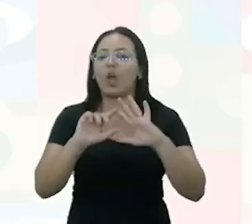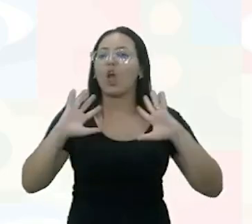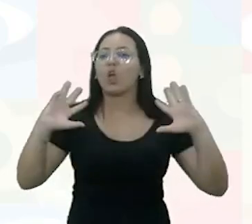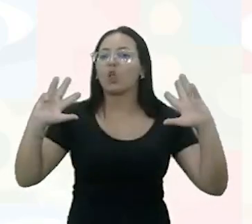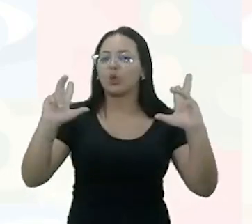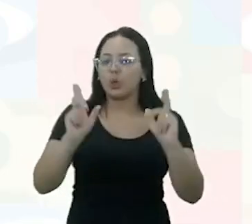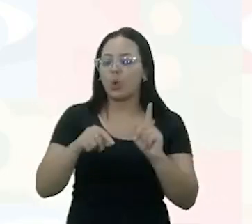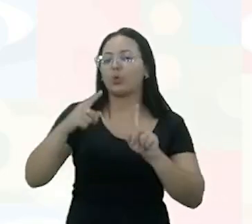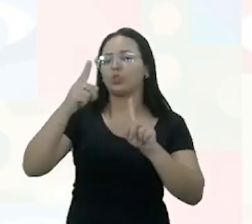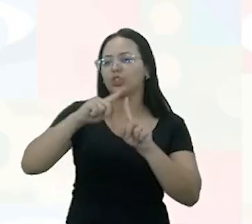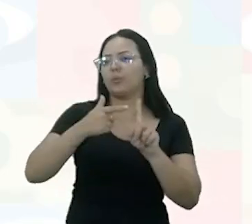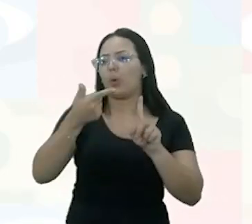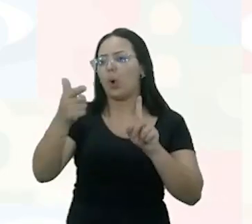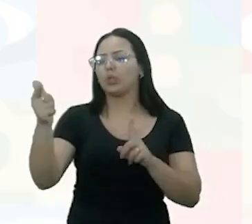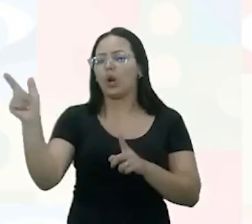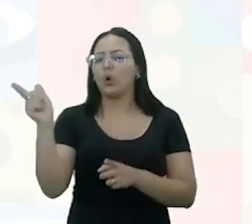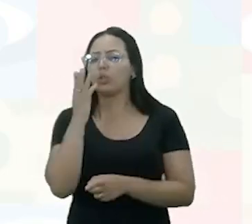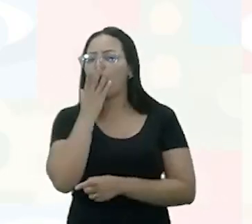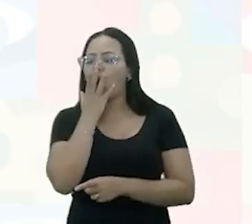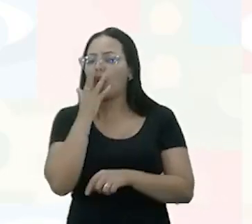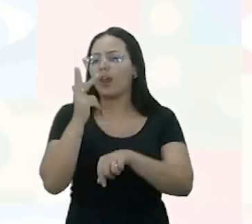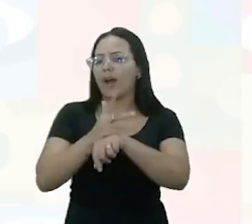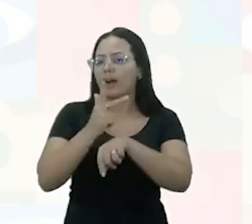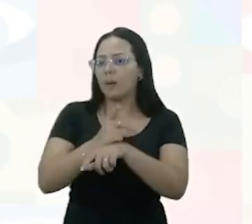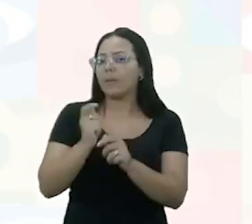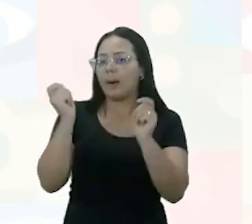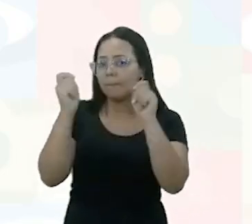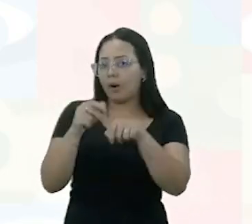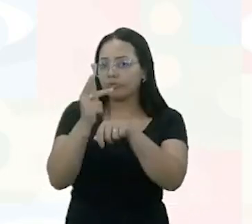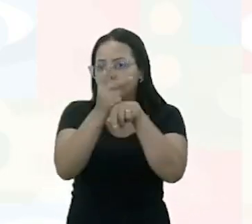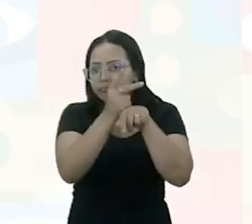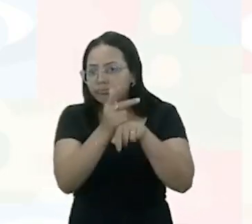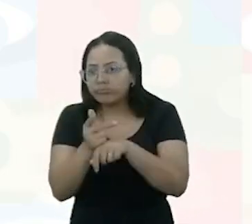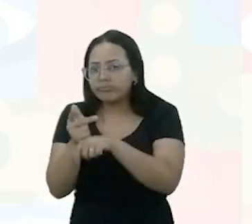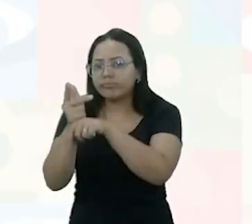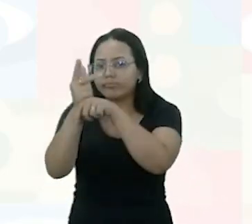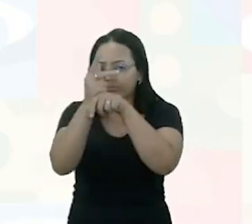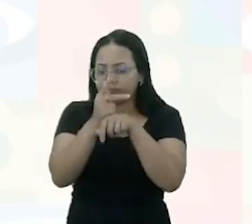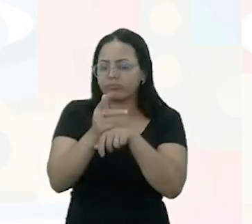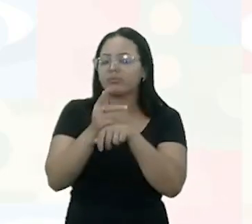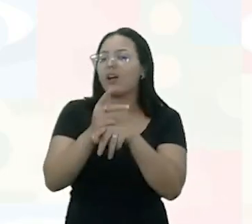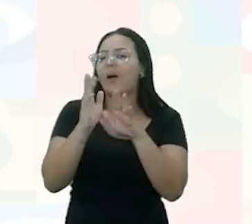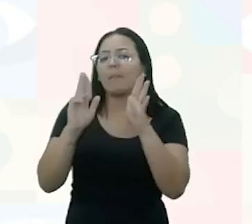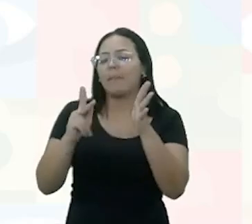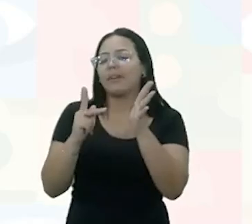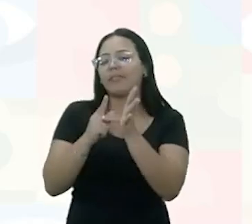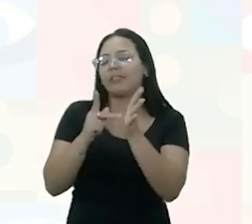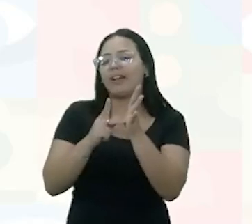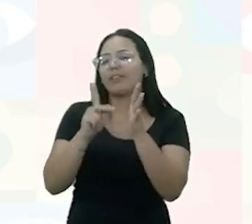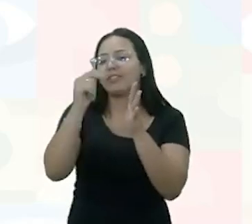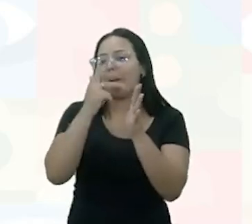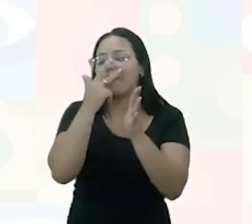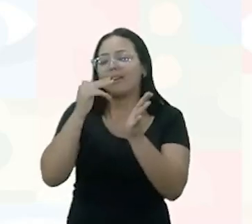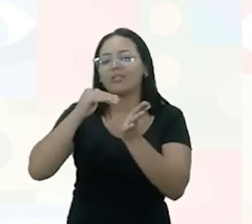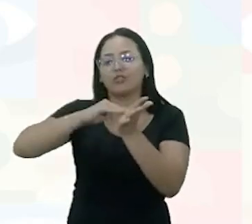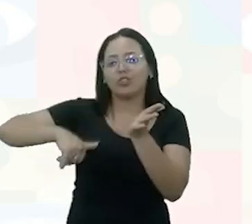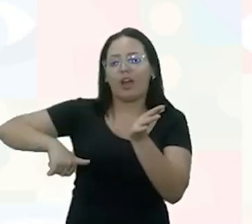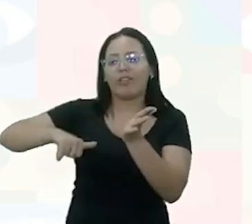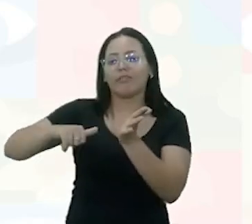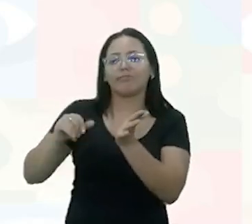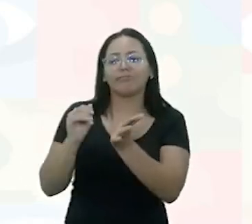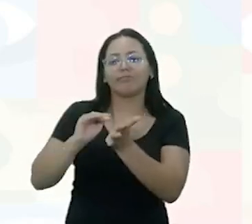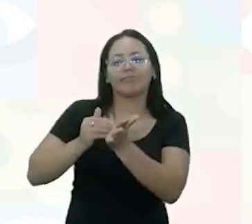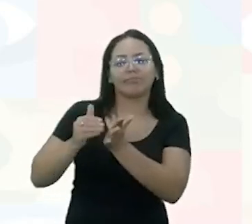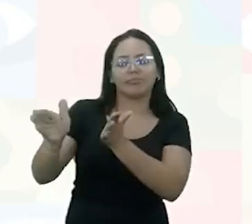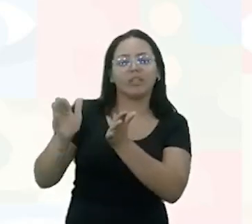as outras cores que a sua câmera é capaz de gravar e reproduzir são basicamente descartadas quando a